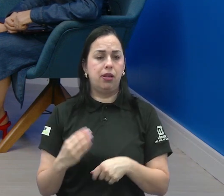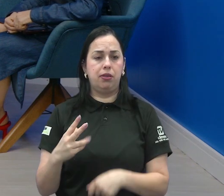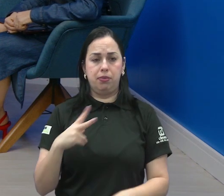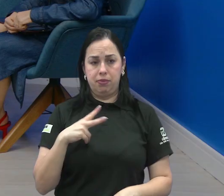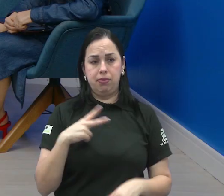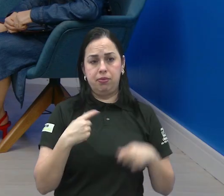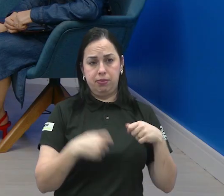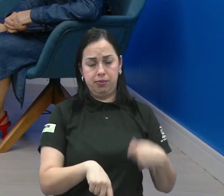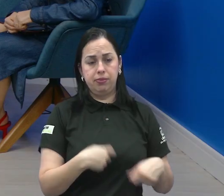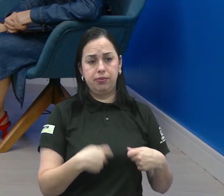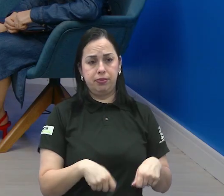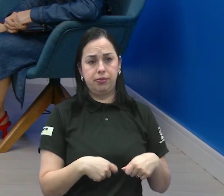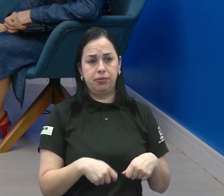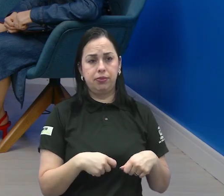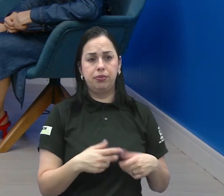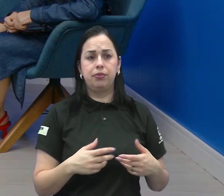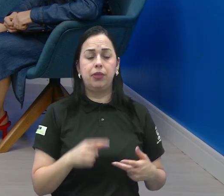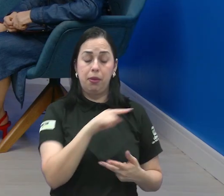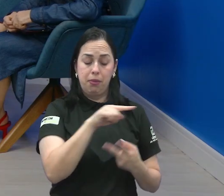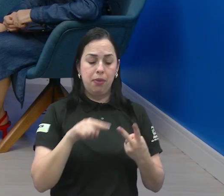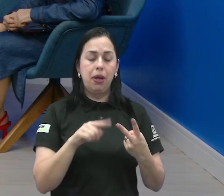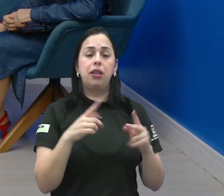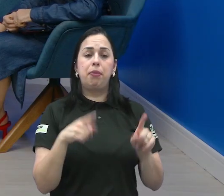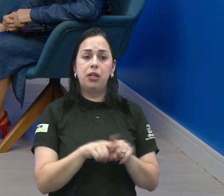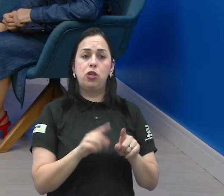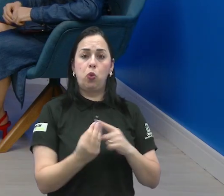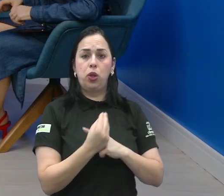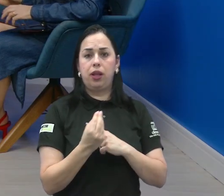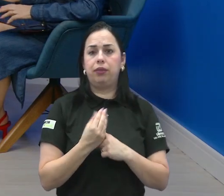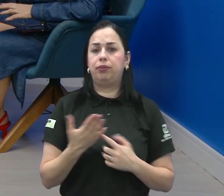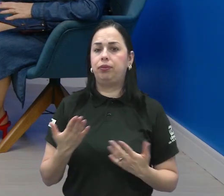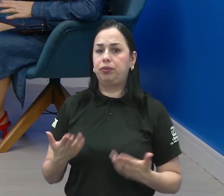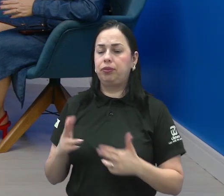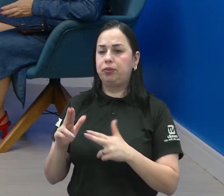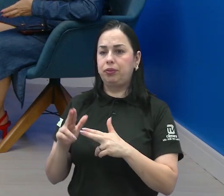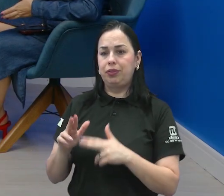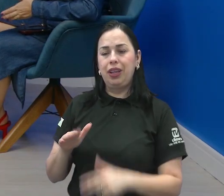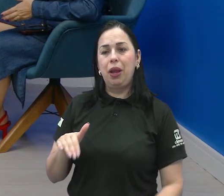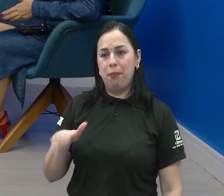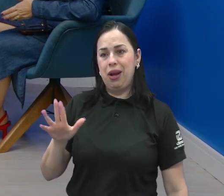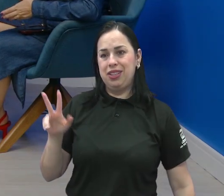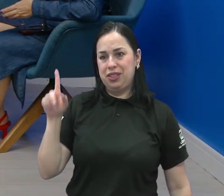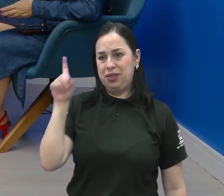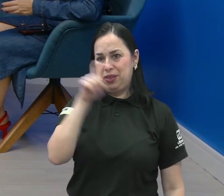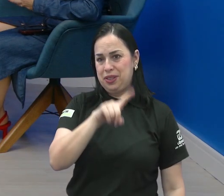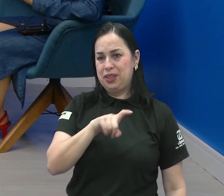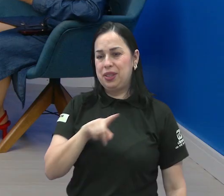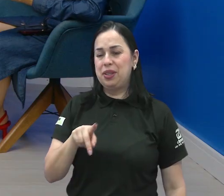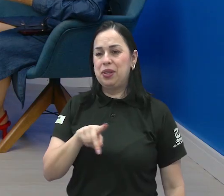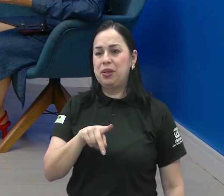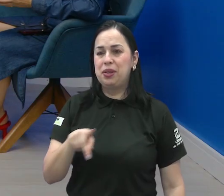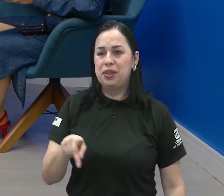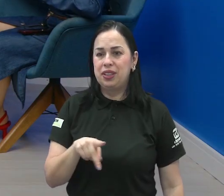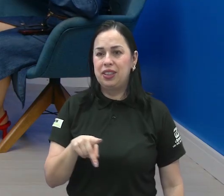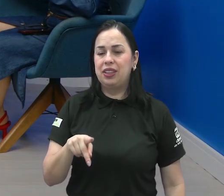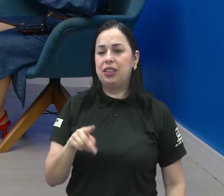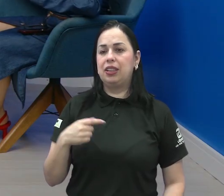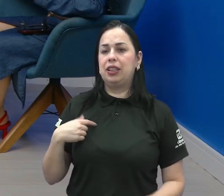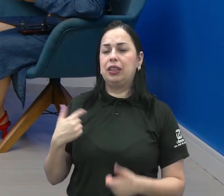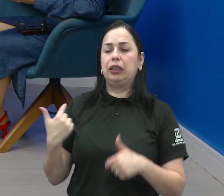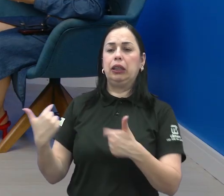pessoais. É necessário que ele possa reconhecer tudo isso para se cuidar. Talvez isso seja o mais difícil, né, Paulo? Muitos professores